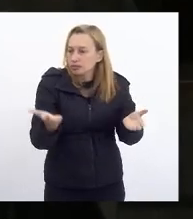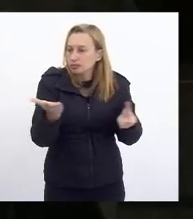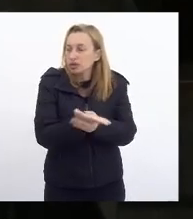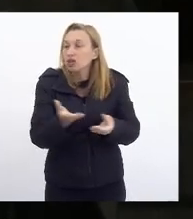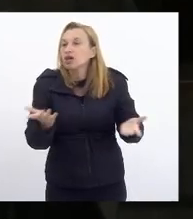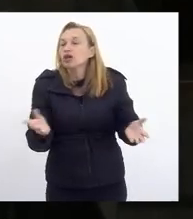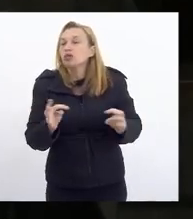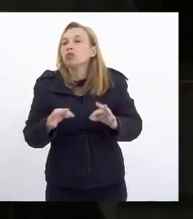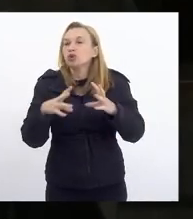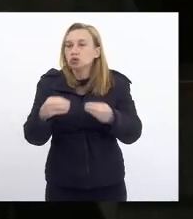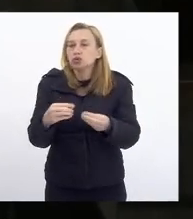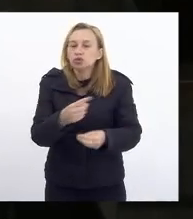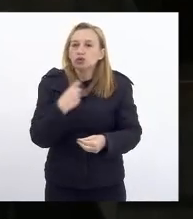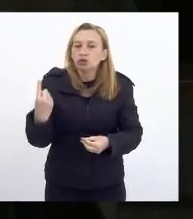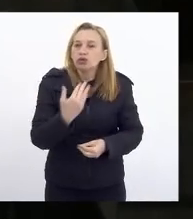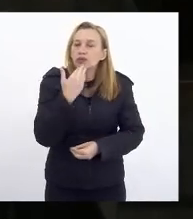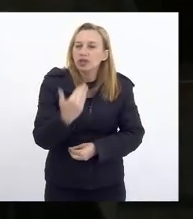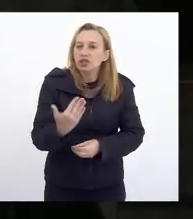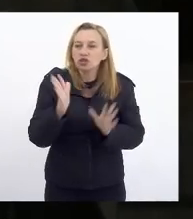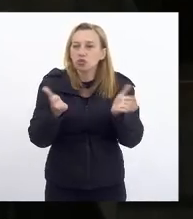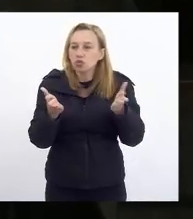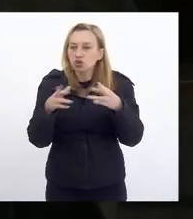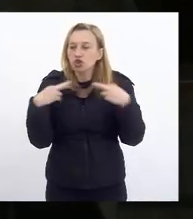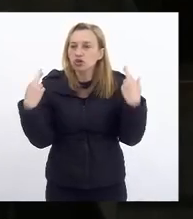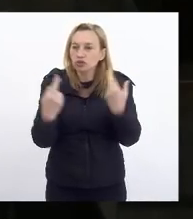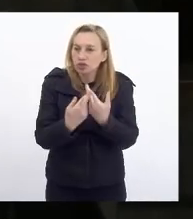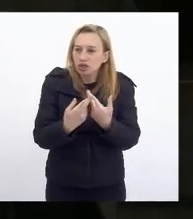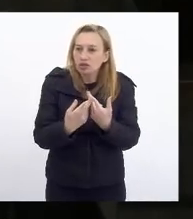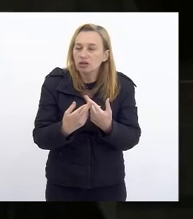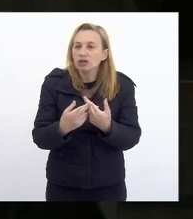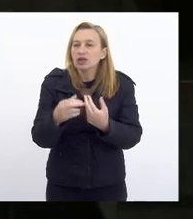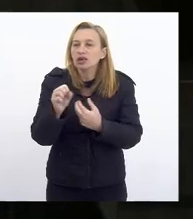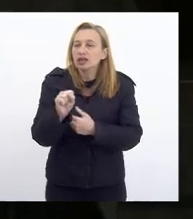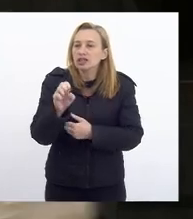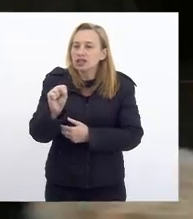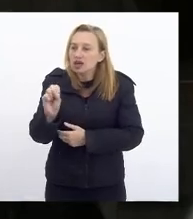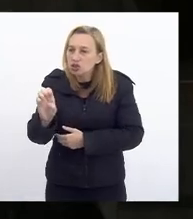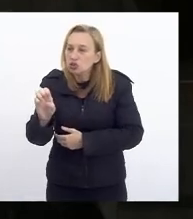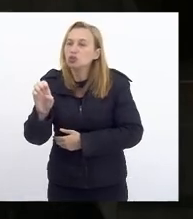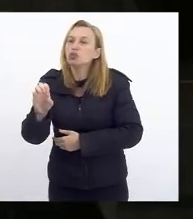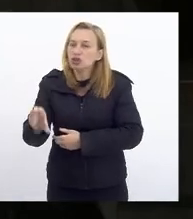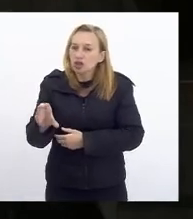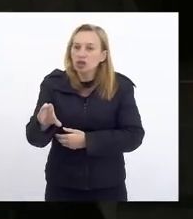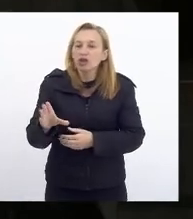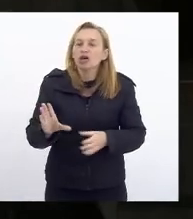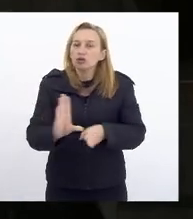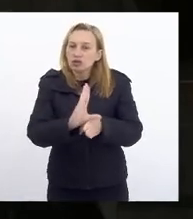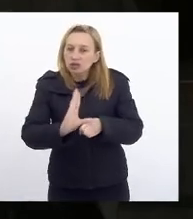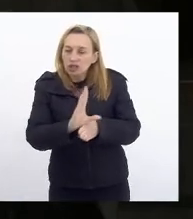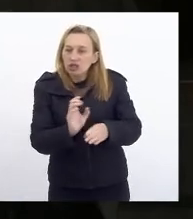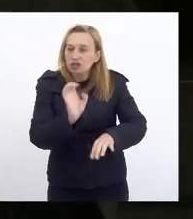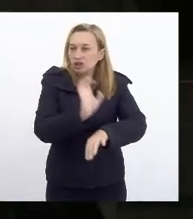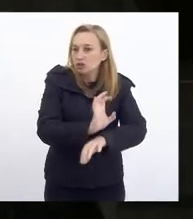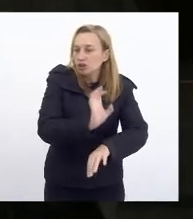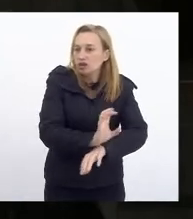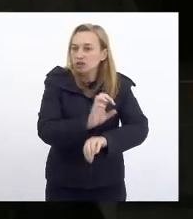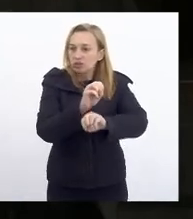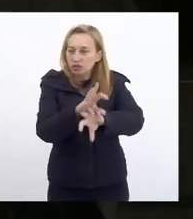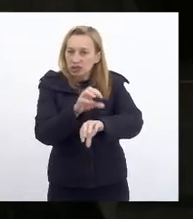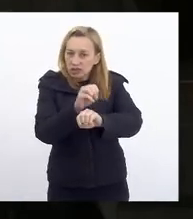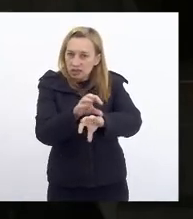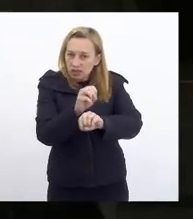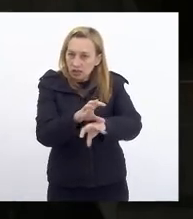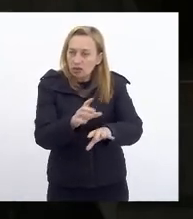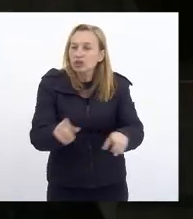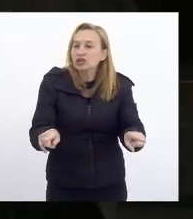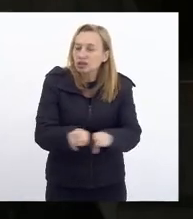isso, o nosso apelo hoje na audiência, a SEDUC, ao Conselho Estadual de Educação, representado pelo conselheiro Marcelo Mocarzial, que